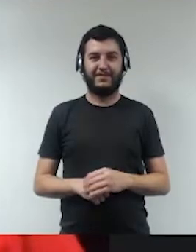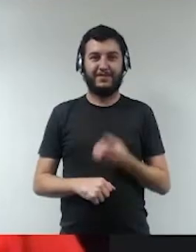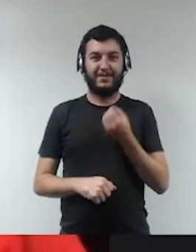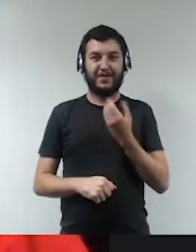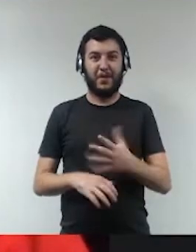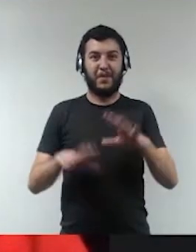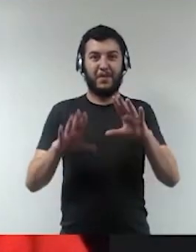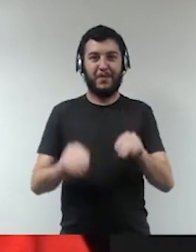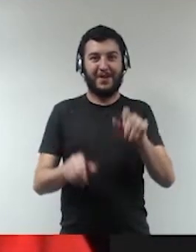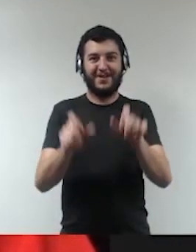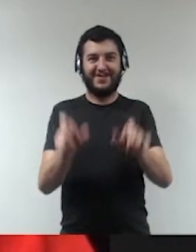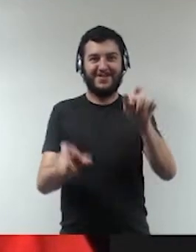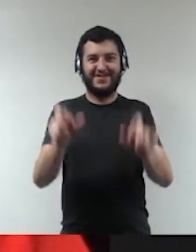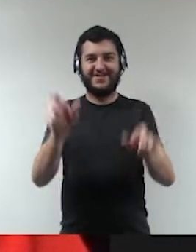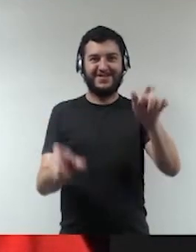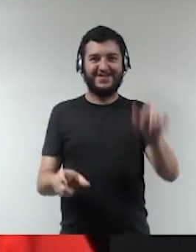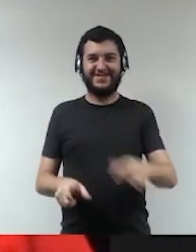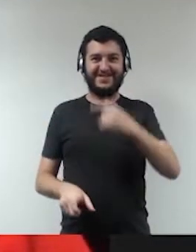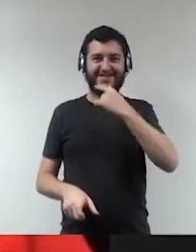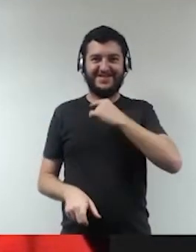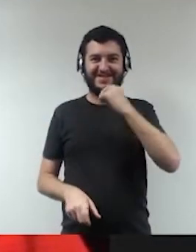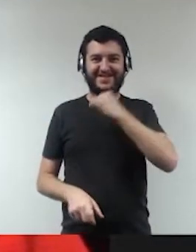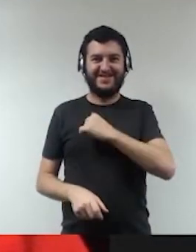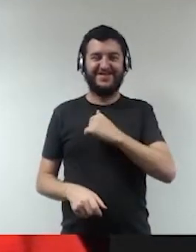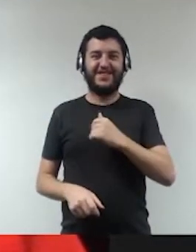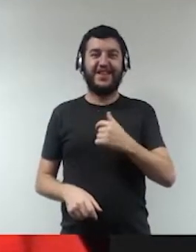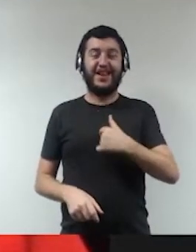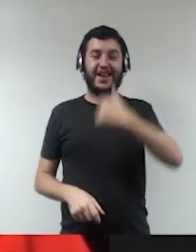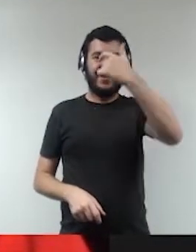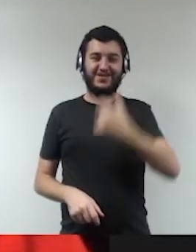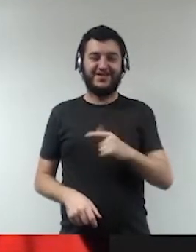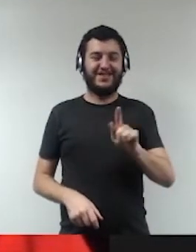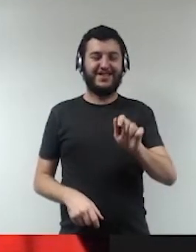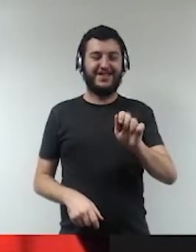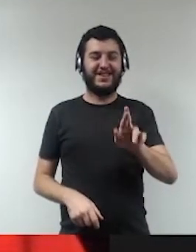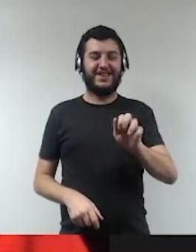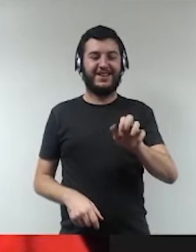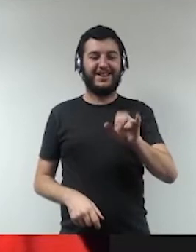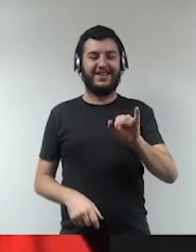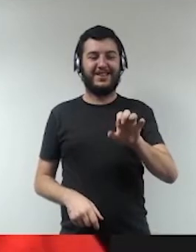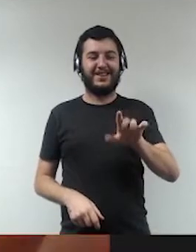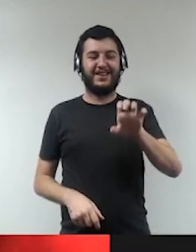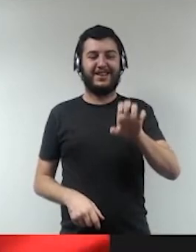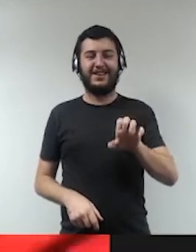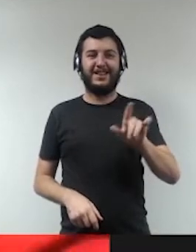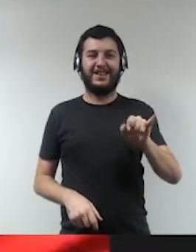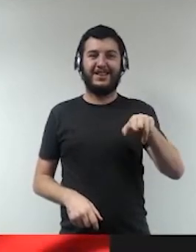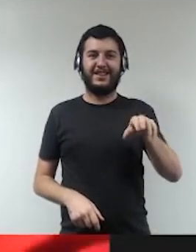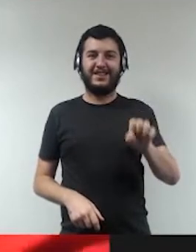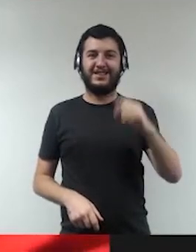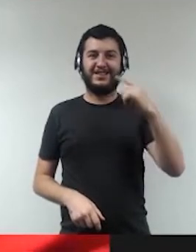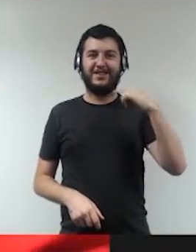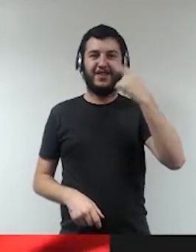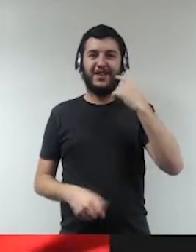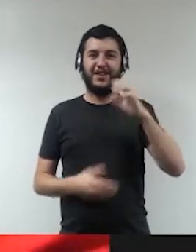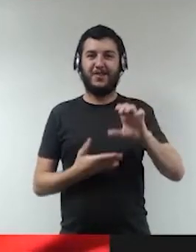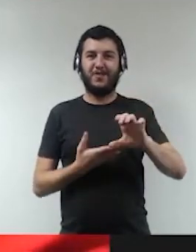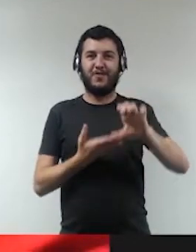Boa noite a todos e a todas. Sou Graciele Lins, sou advogada, conselheira federal pela